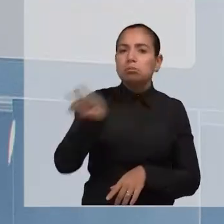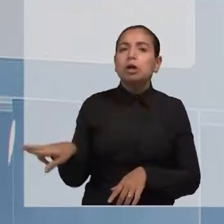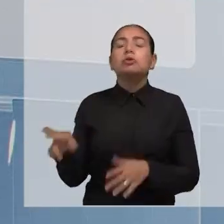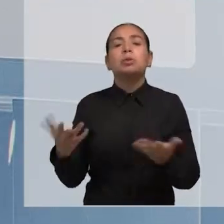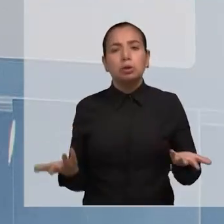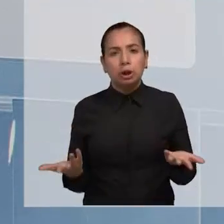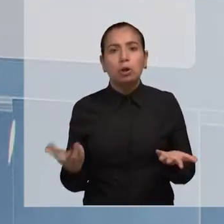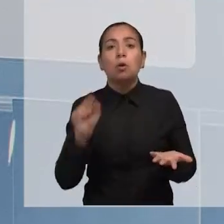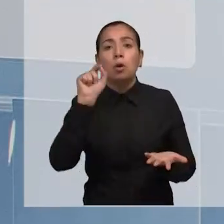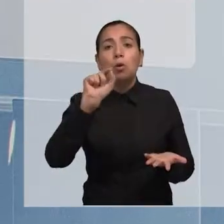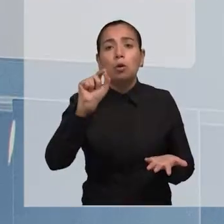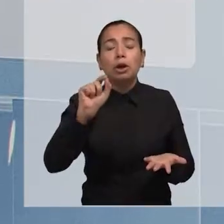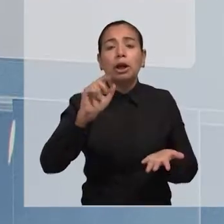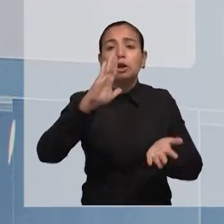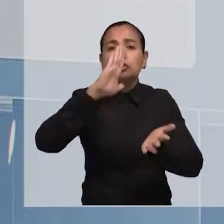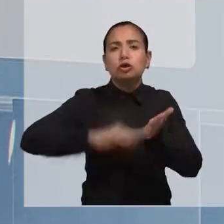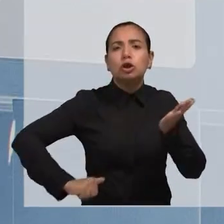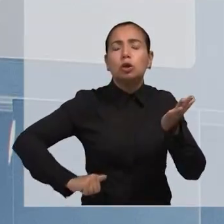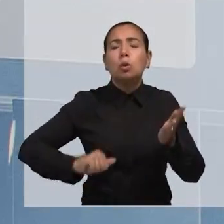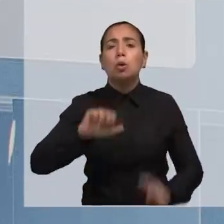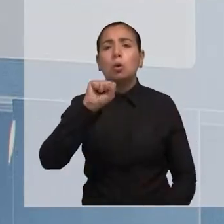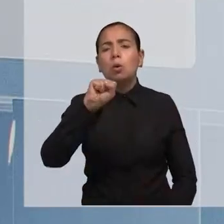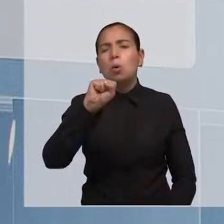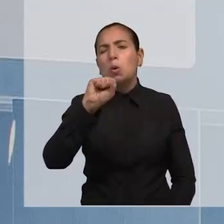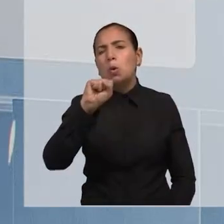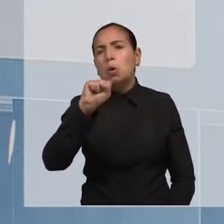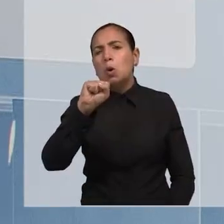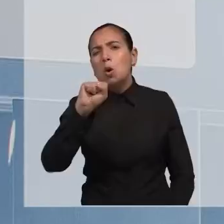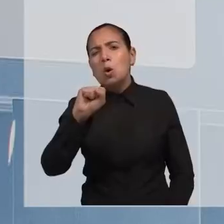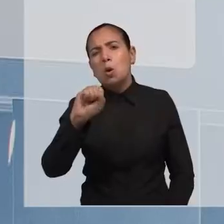E tirou 80